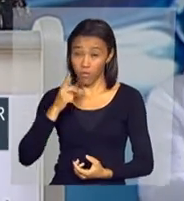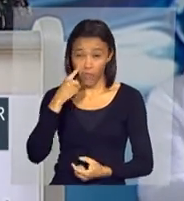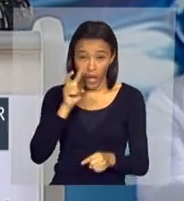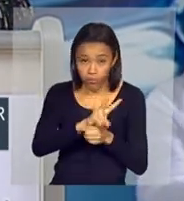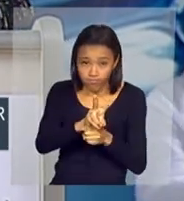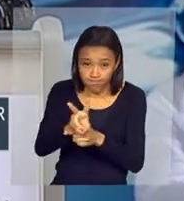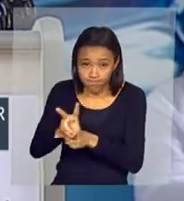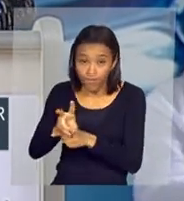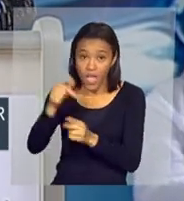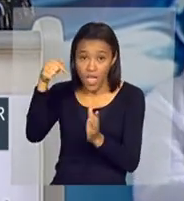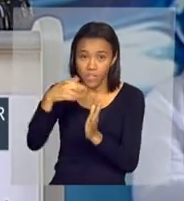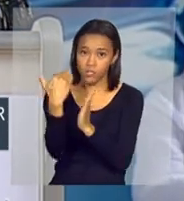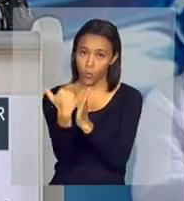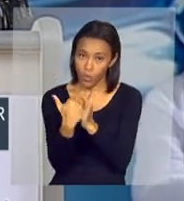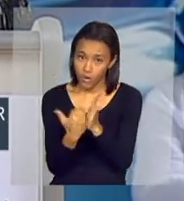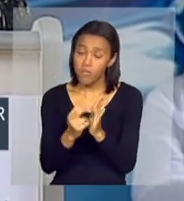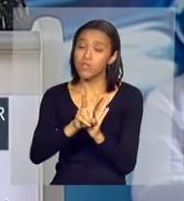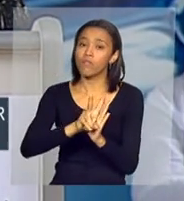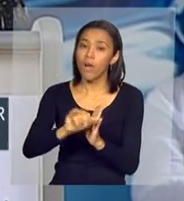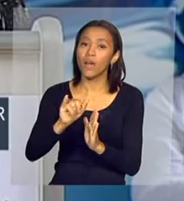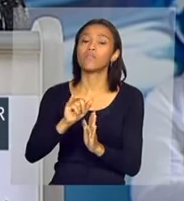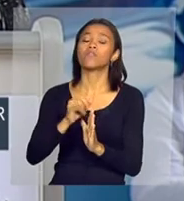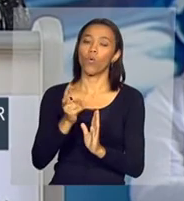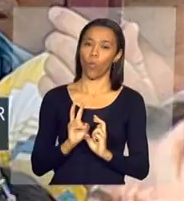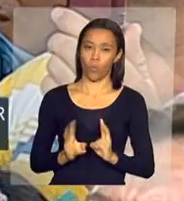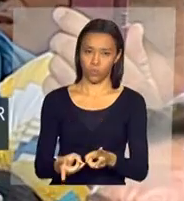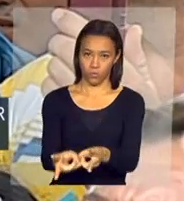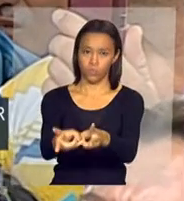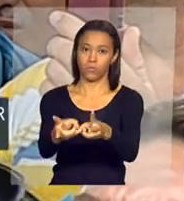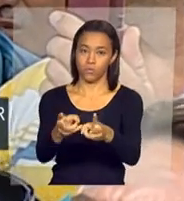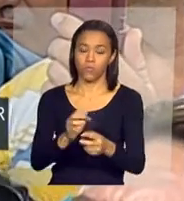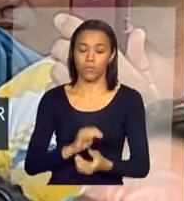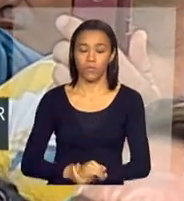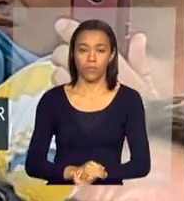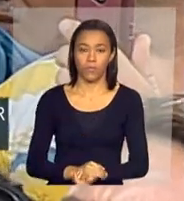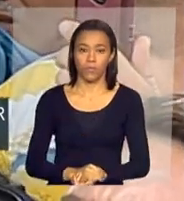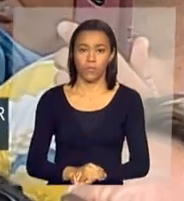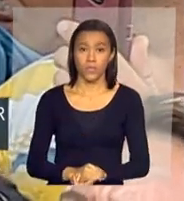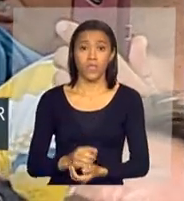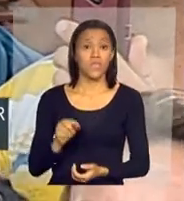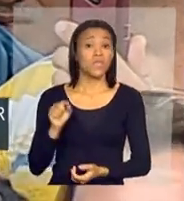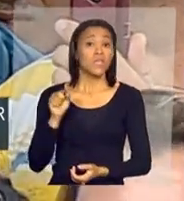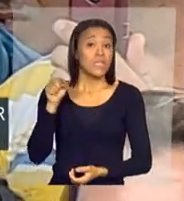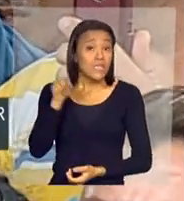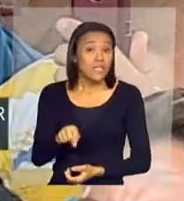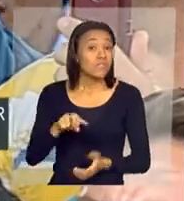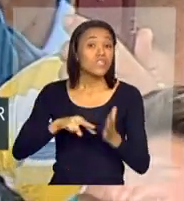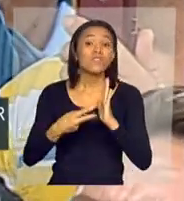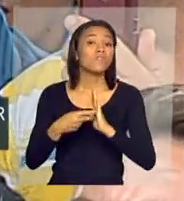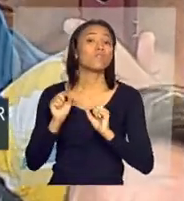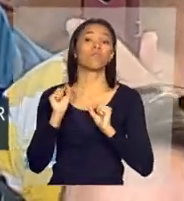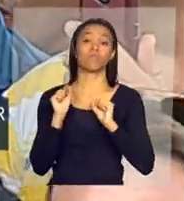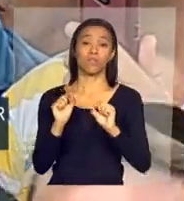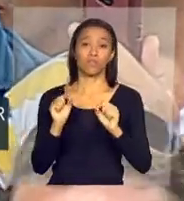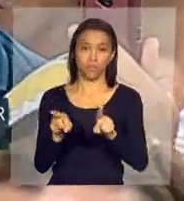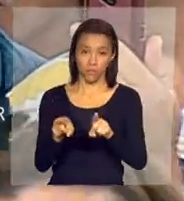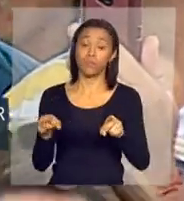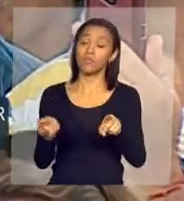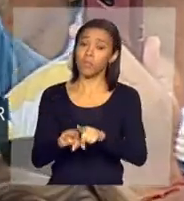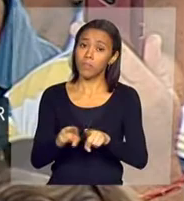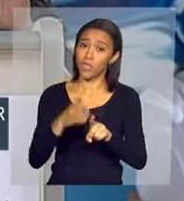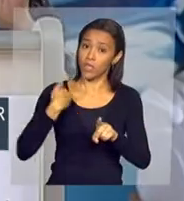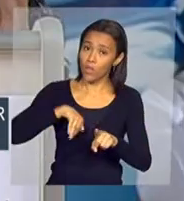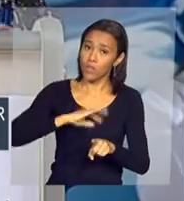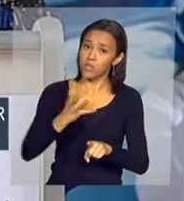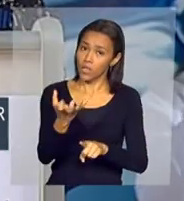esses programas vão existir. E isso significa também que nós